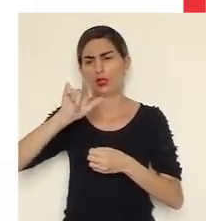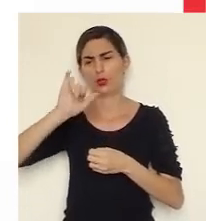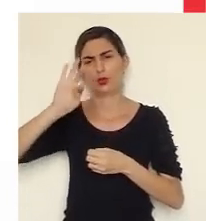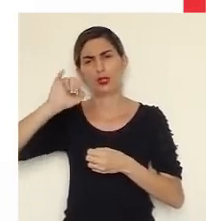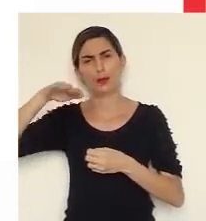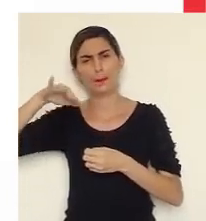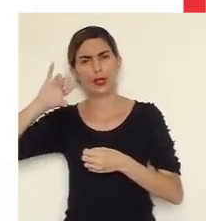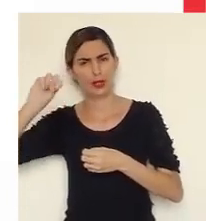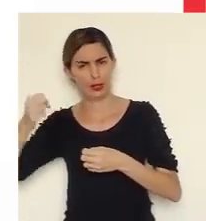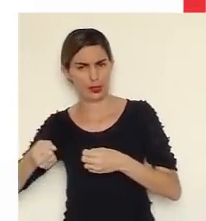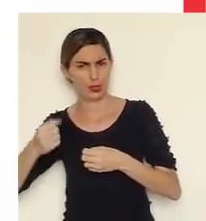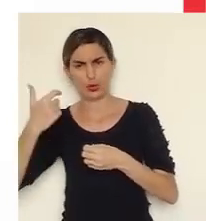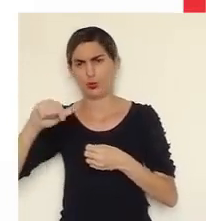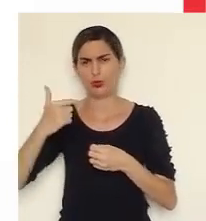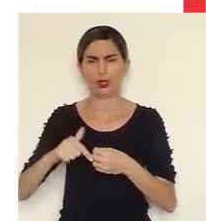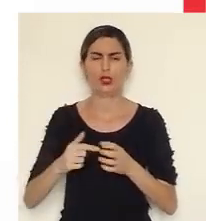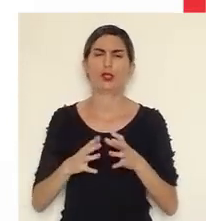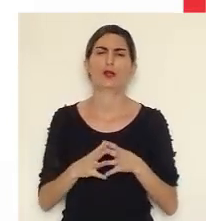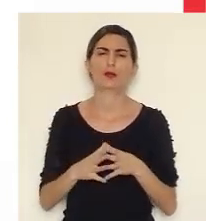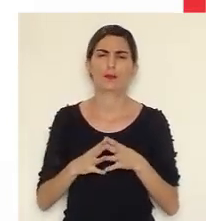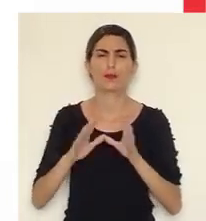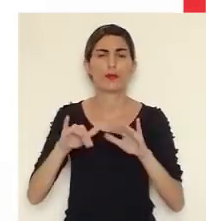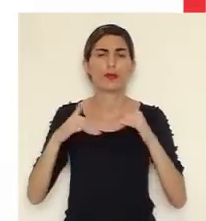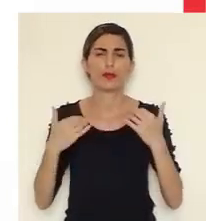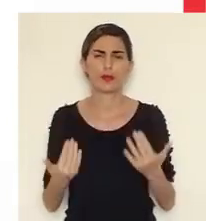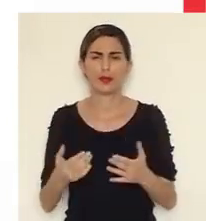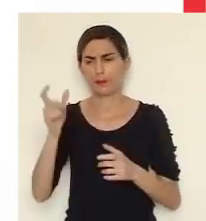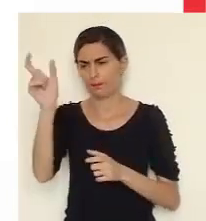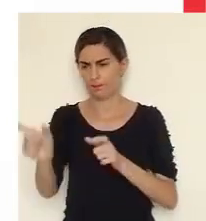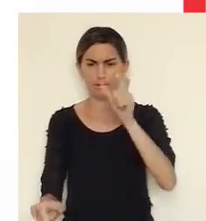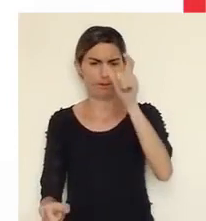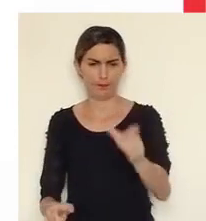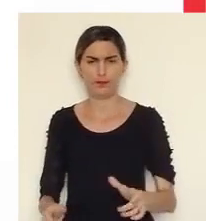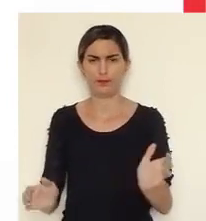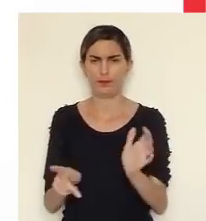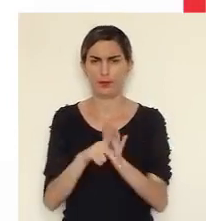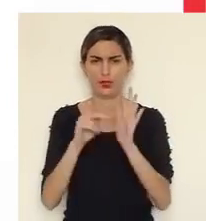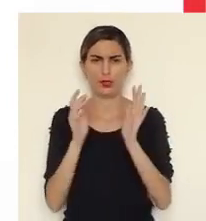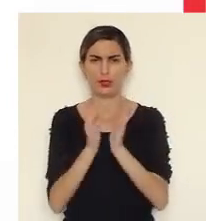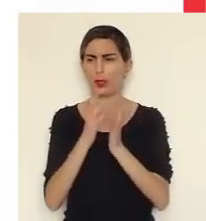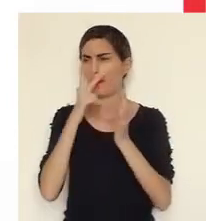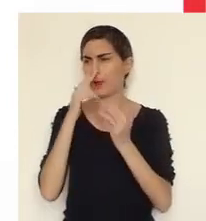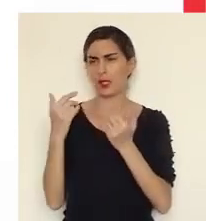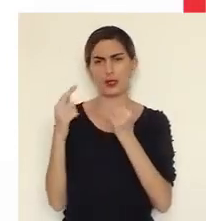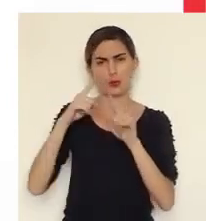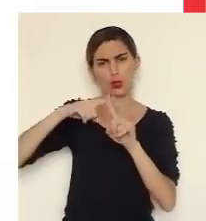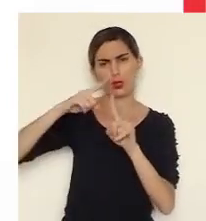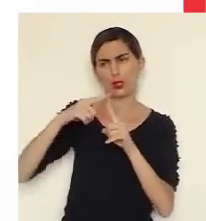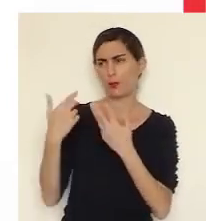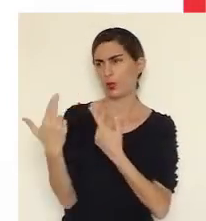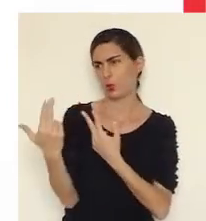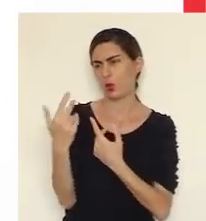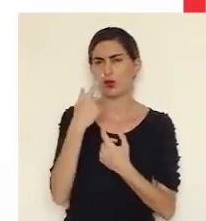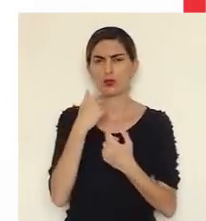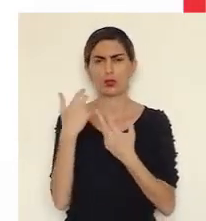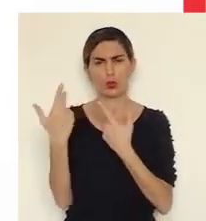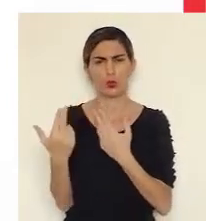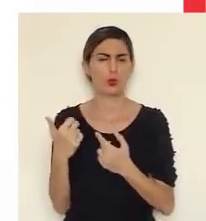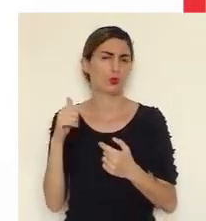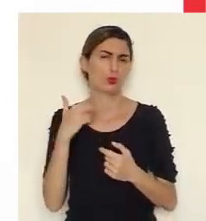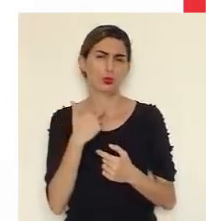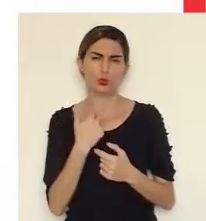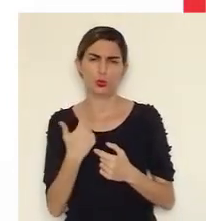provocam aglutinação das hemácias do doador. Em indivíduos pertencentes ao mesmo tipo sanguíneo,